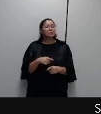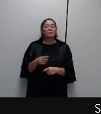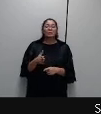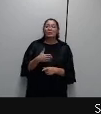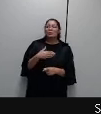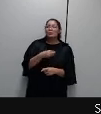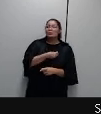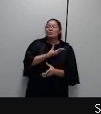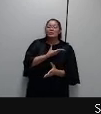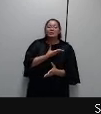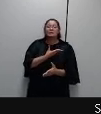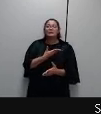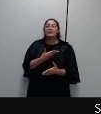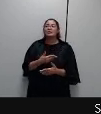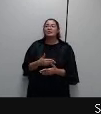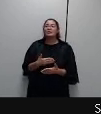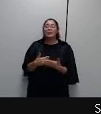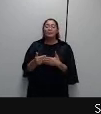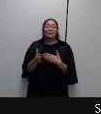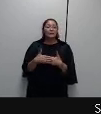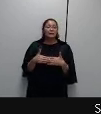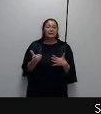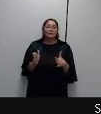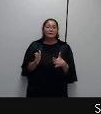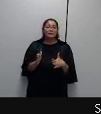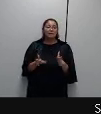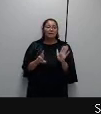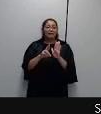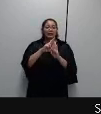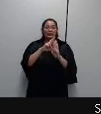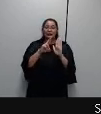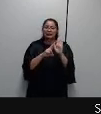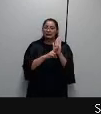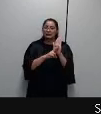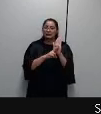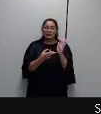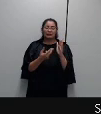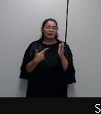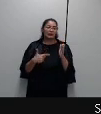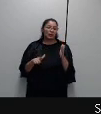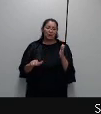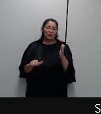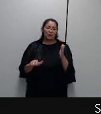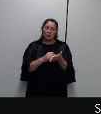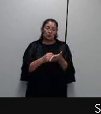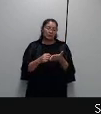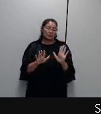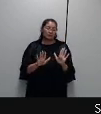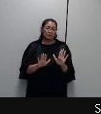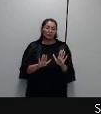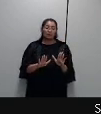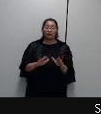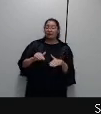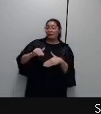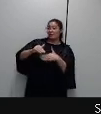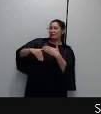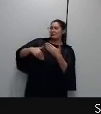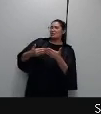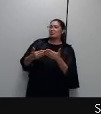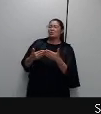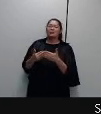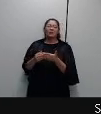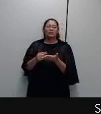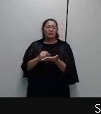Pasep para mim aquilo é regra não escrita e bora tem sido elaborado pelo congresso acionar